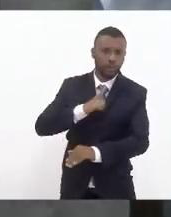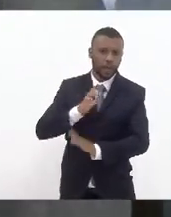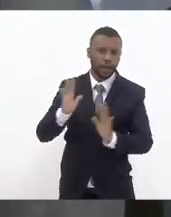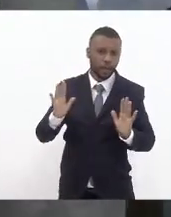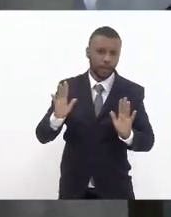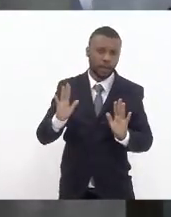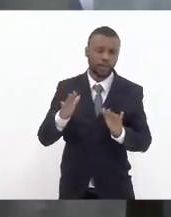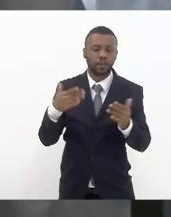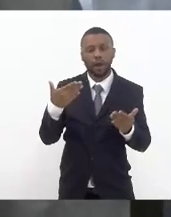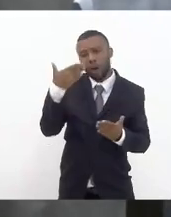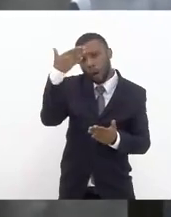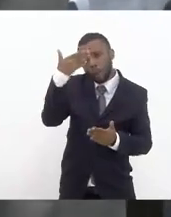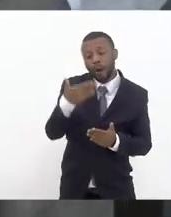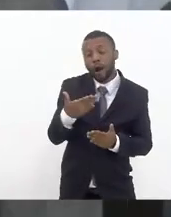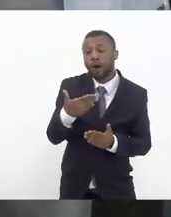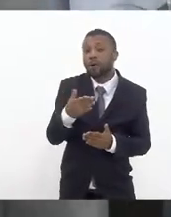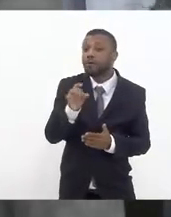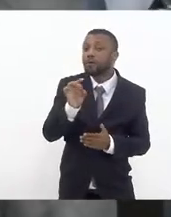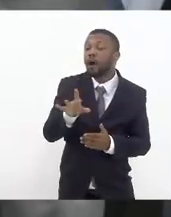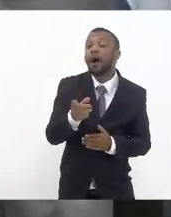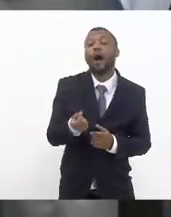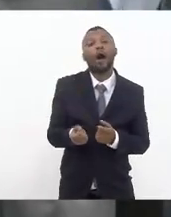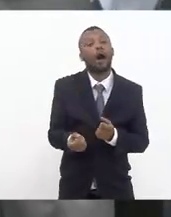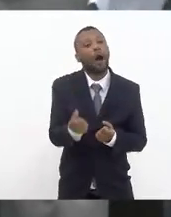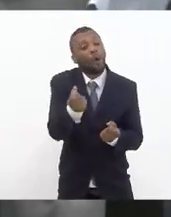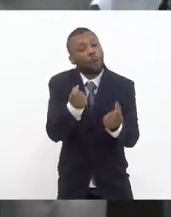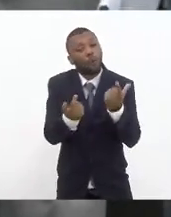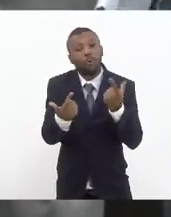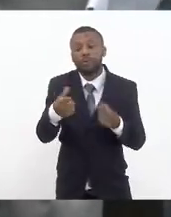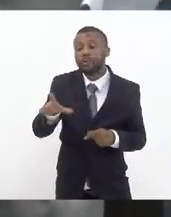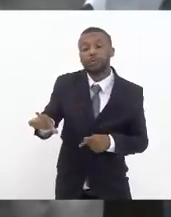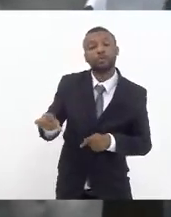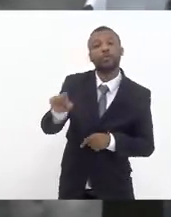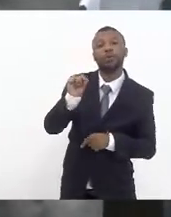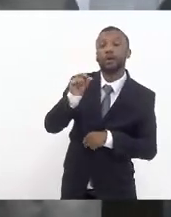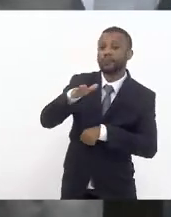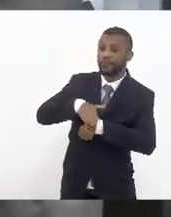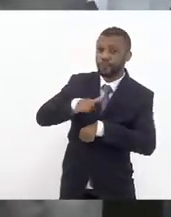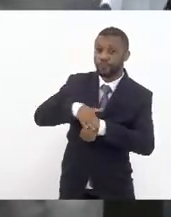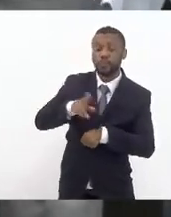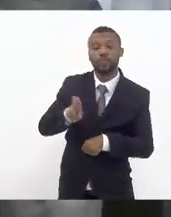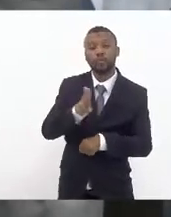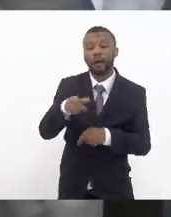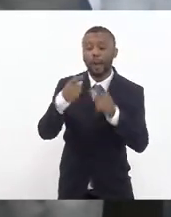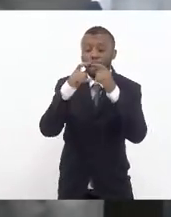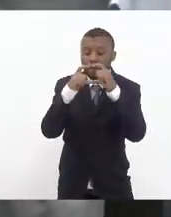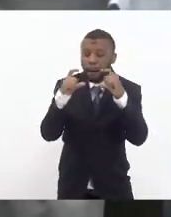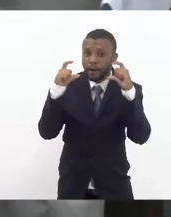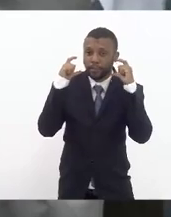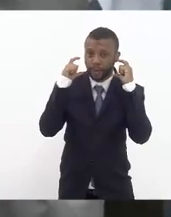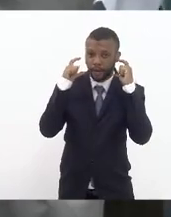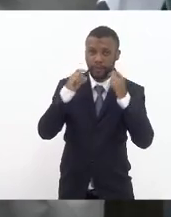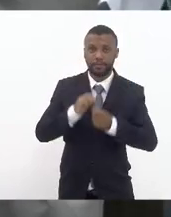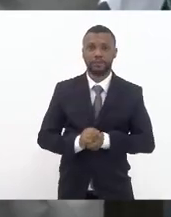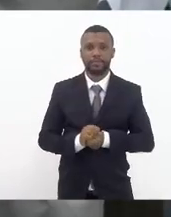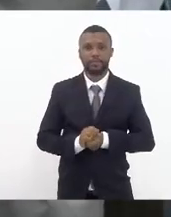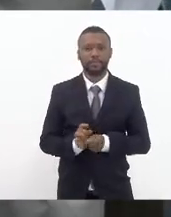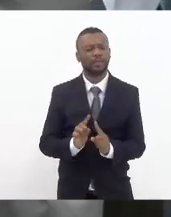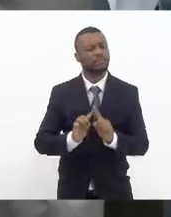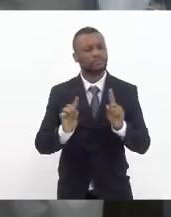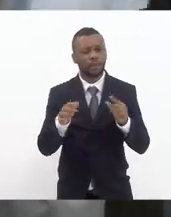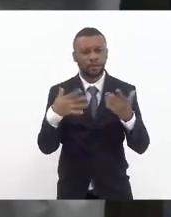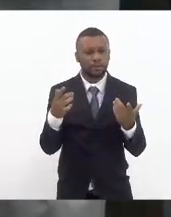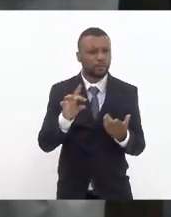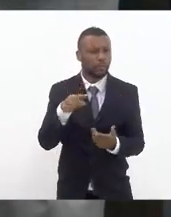Evidencia-se que apenas alguns estão optando por usar máscaras. Por via de consequência,